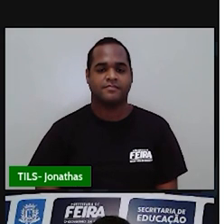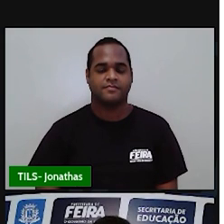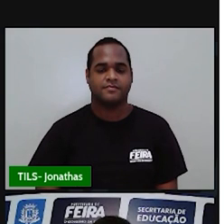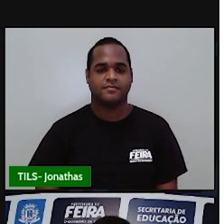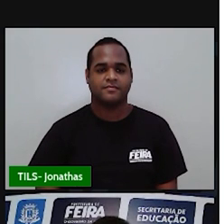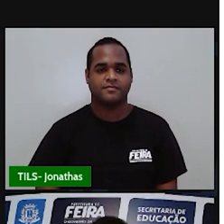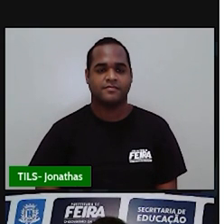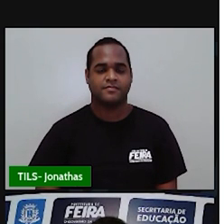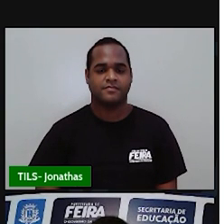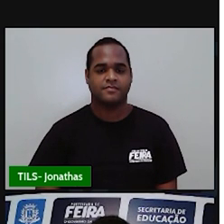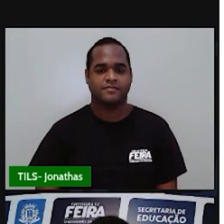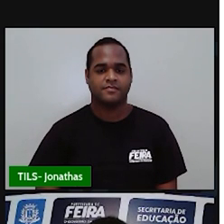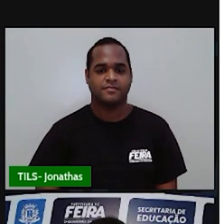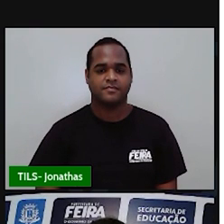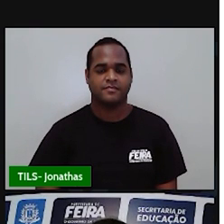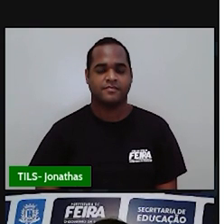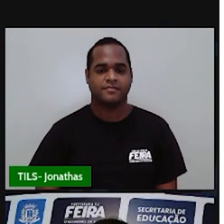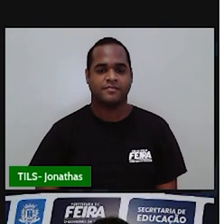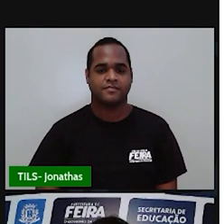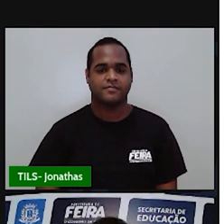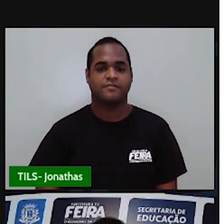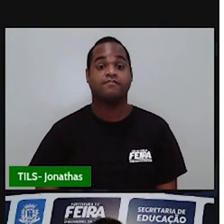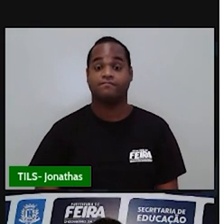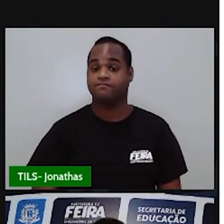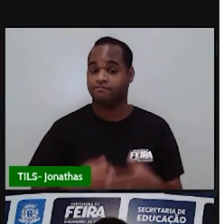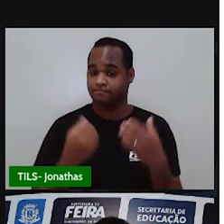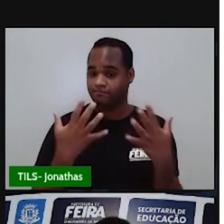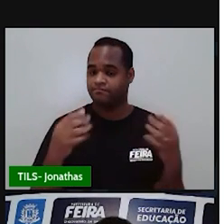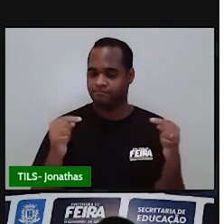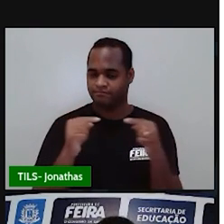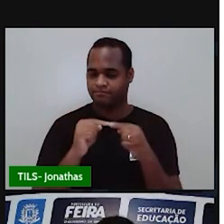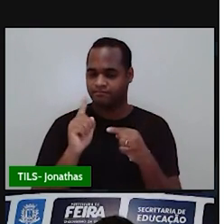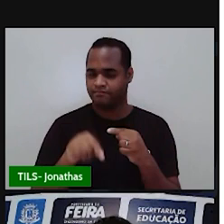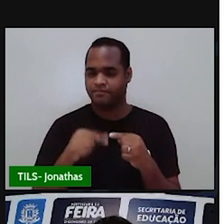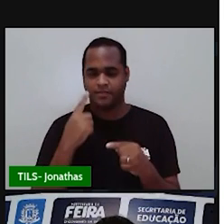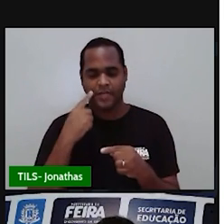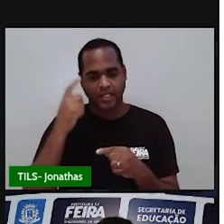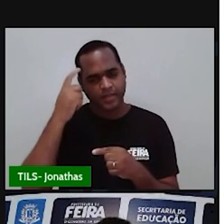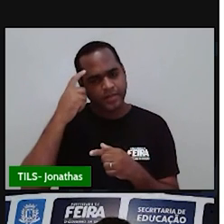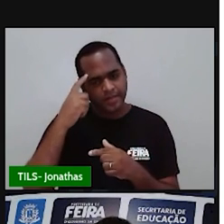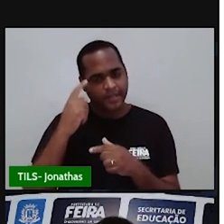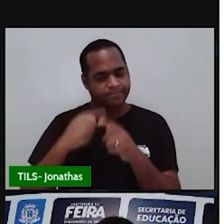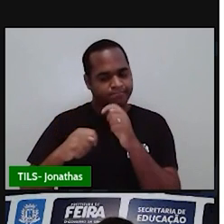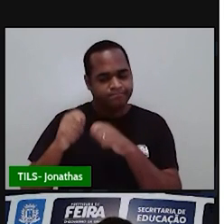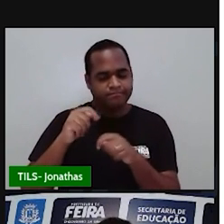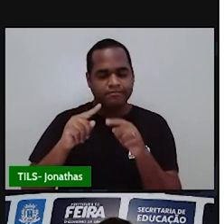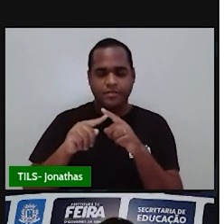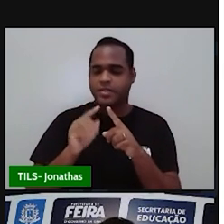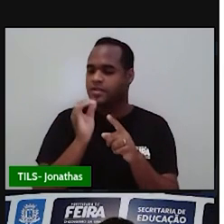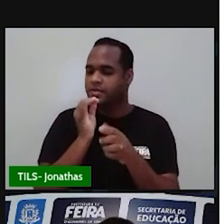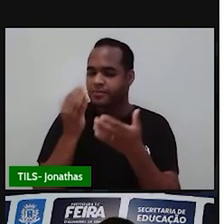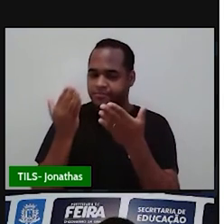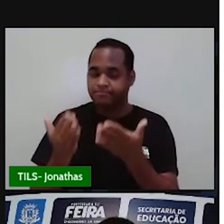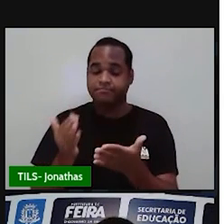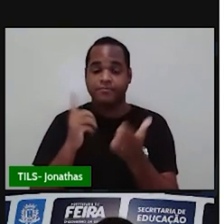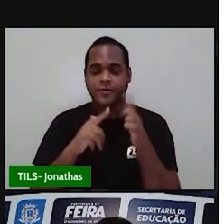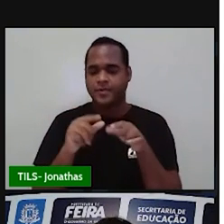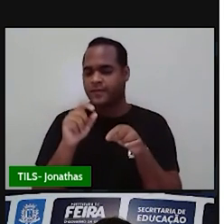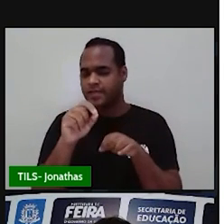29,7 kWh. Esse é o consumo pensando no exemplo. Então você pode